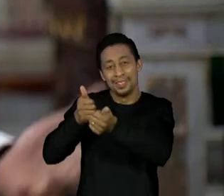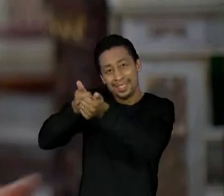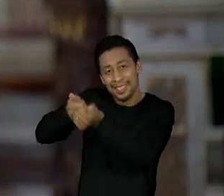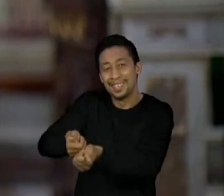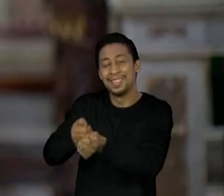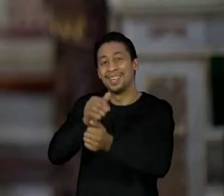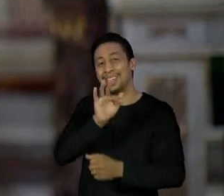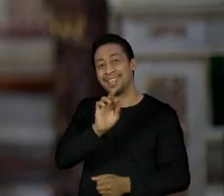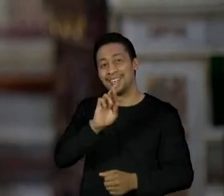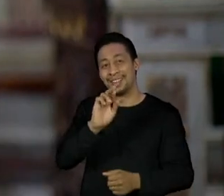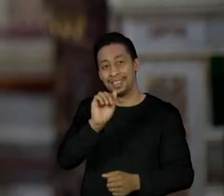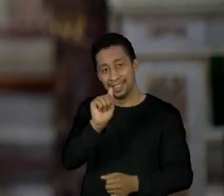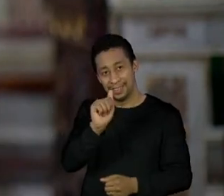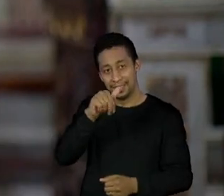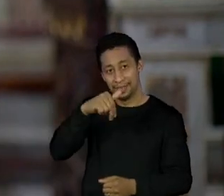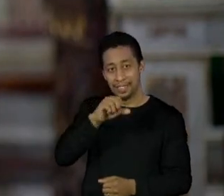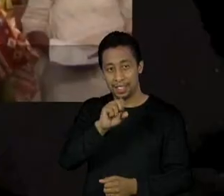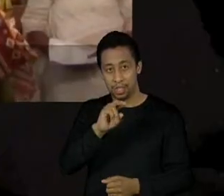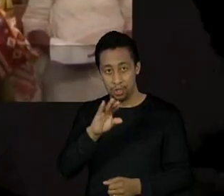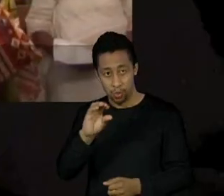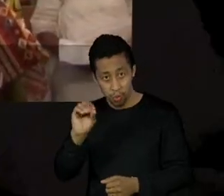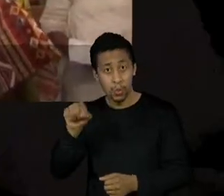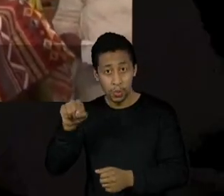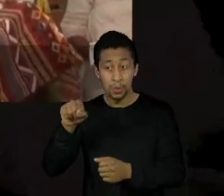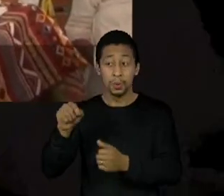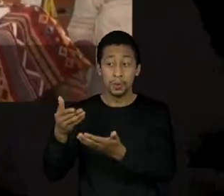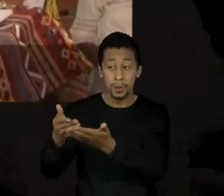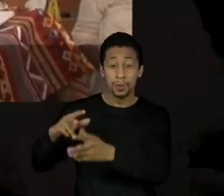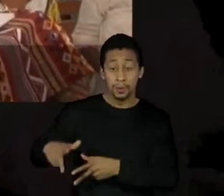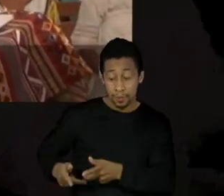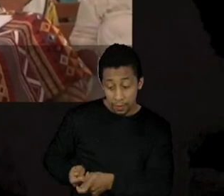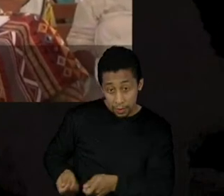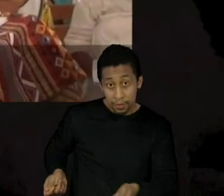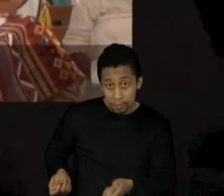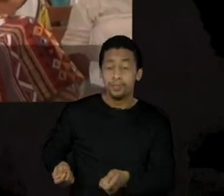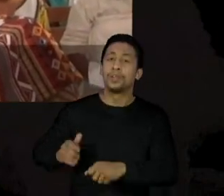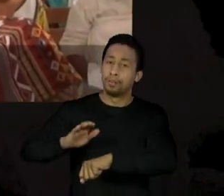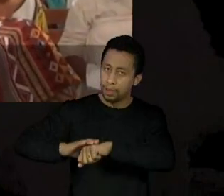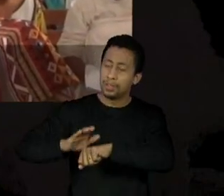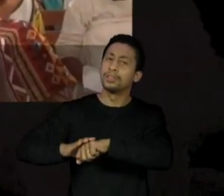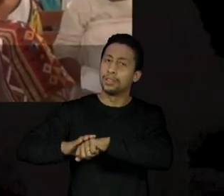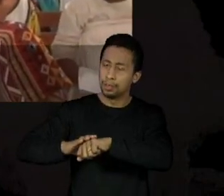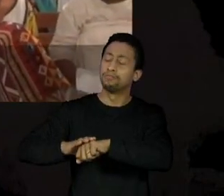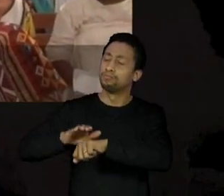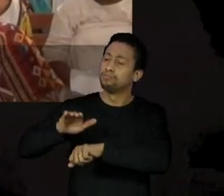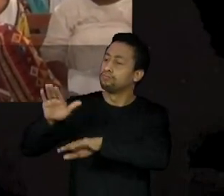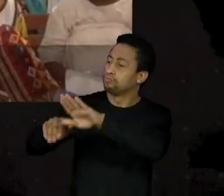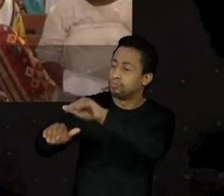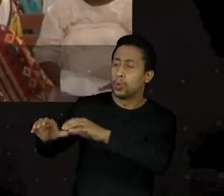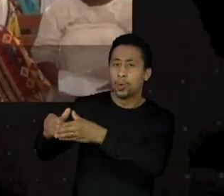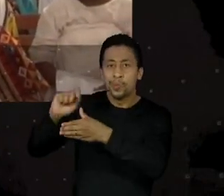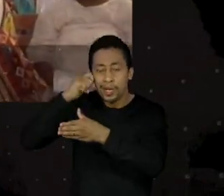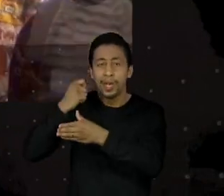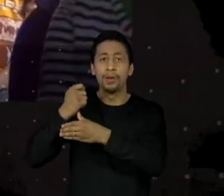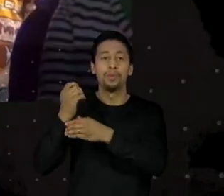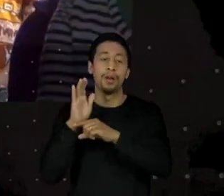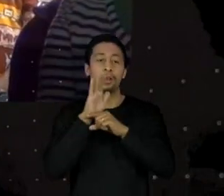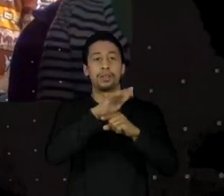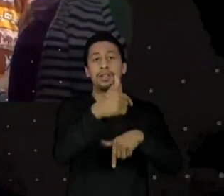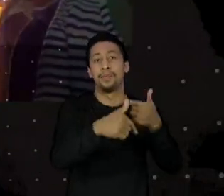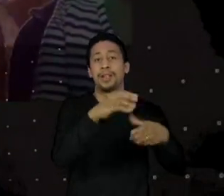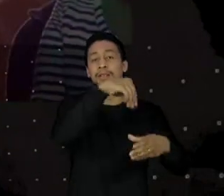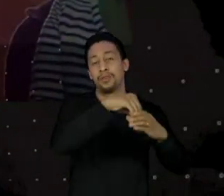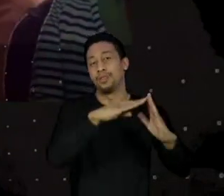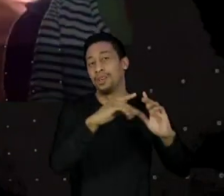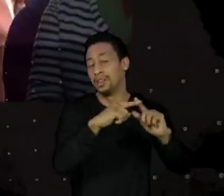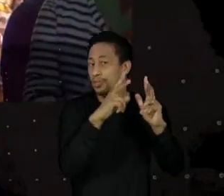para fazer os seus trabalhos diários, não é? Nós queremos fazer com que a Igreja Católica possa também, de uma